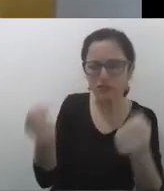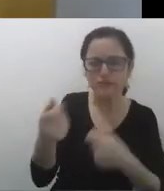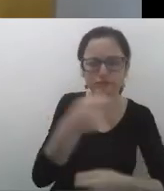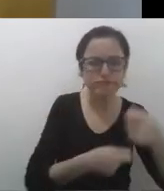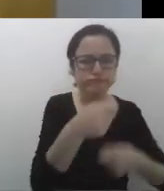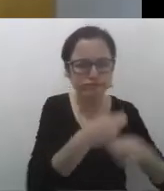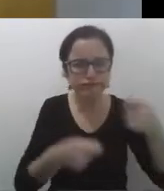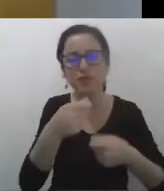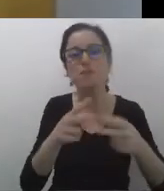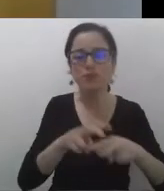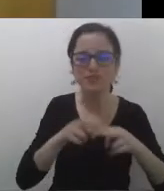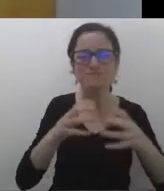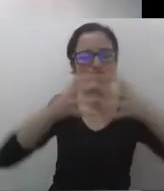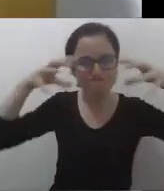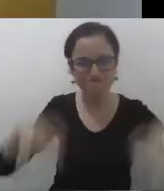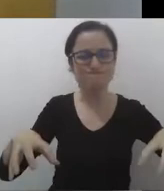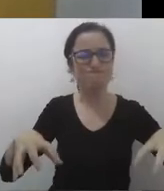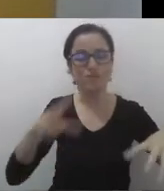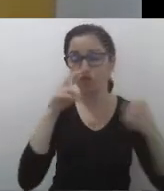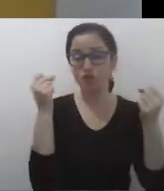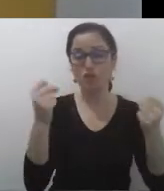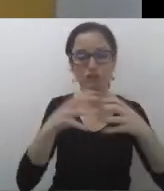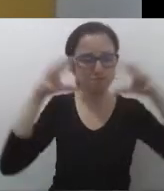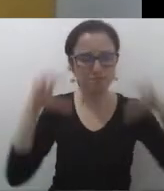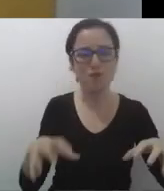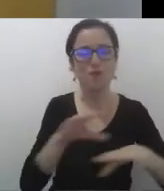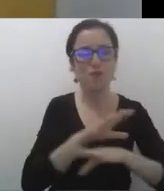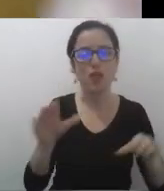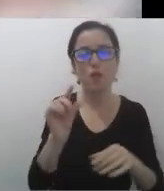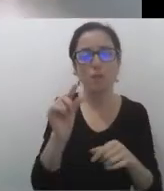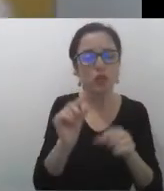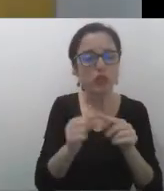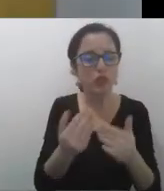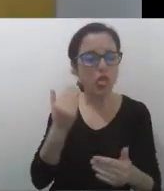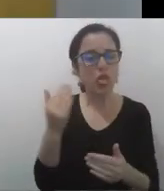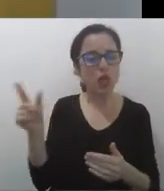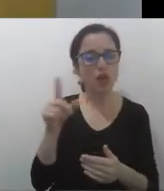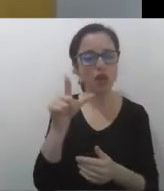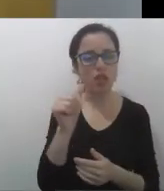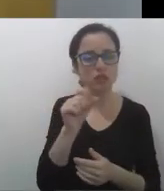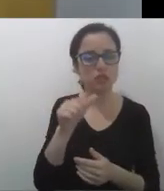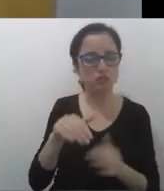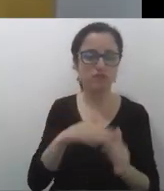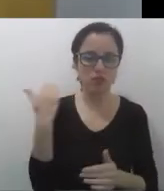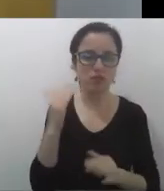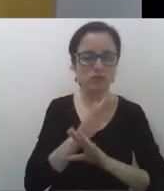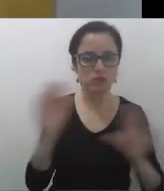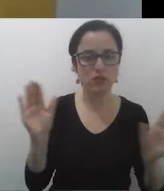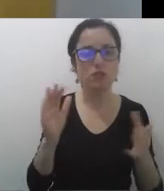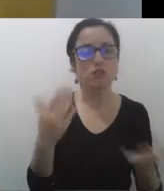submissos ao mercado. E havia essa cisão foi tão forte que, um pouco antes do Laszlo